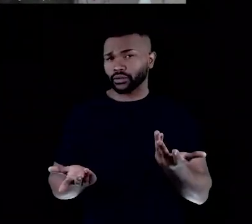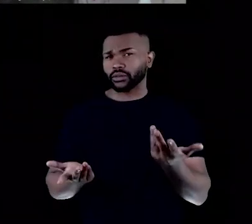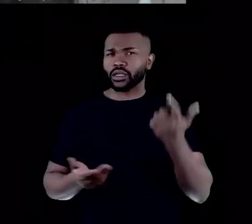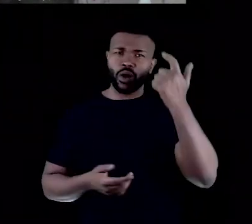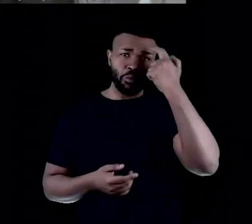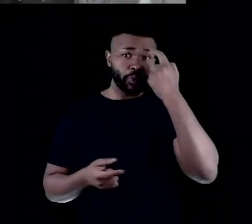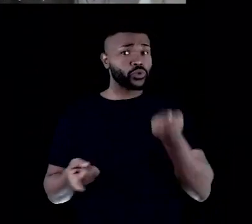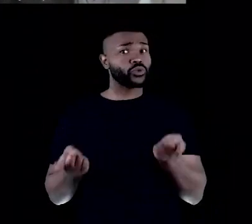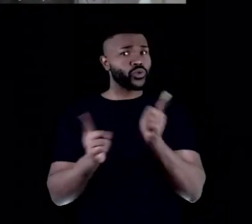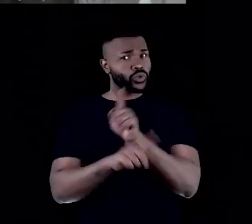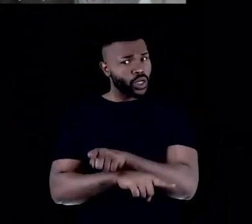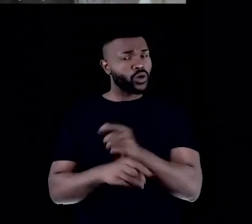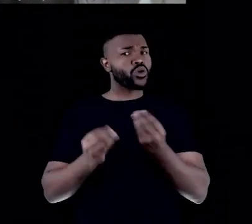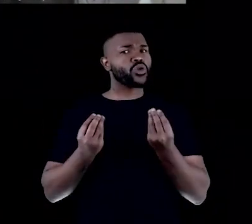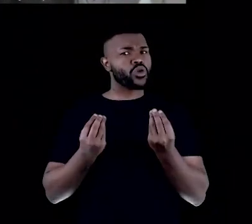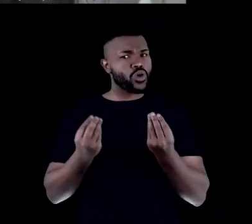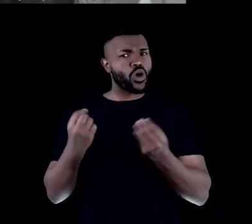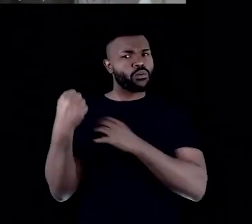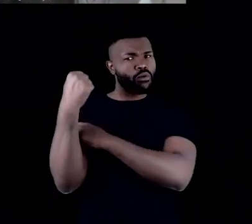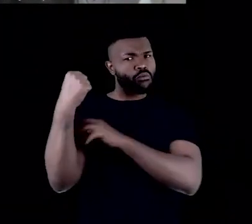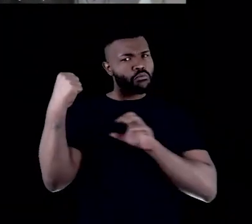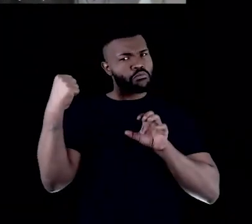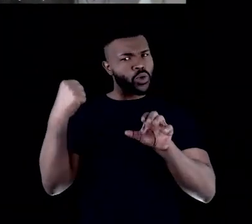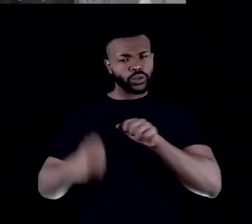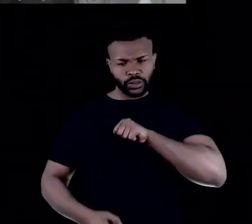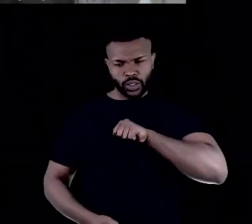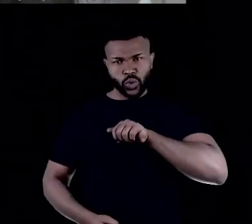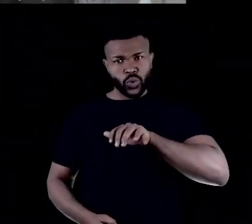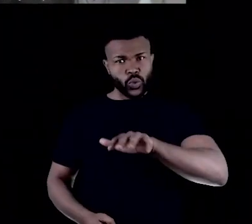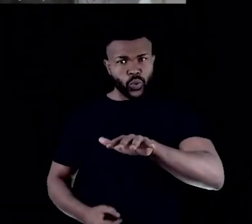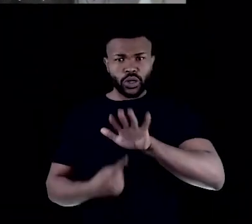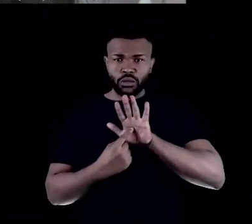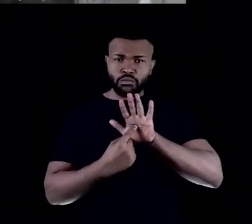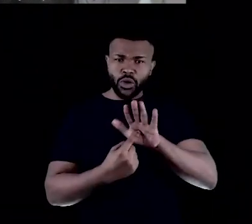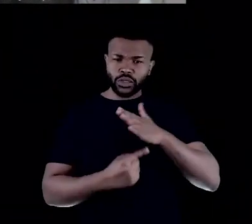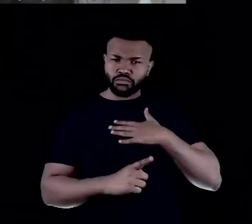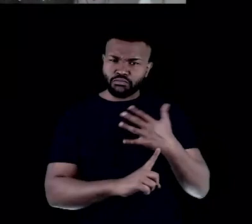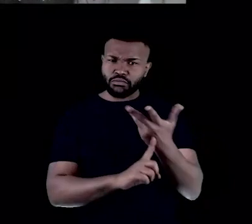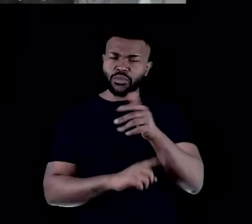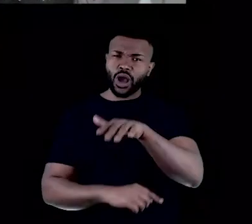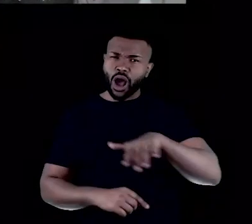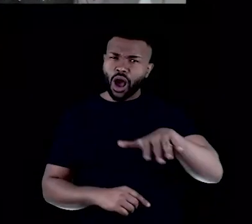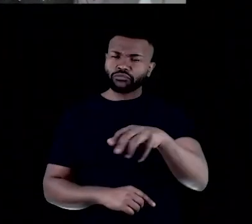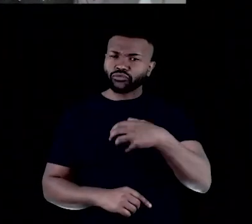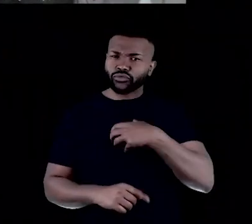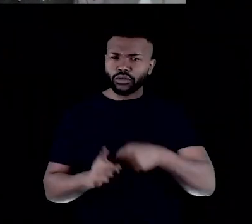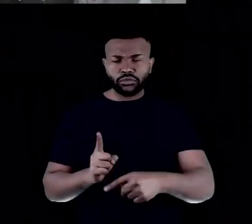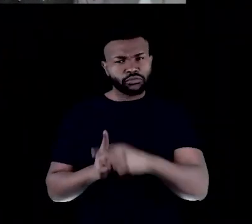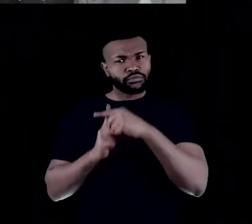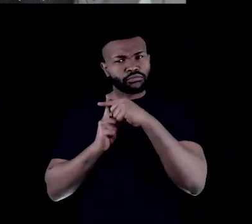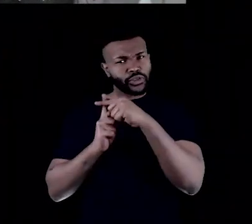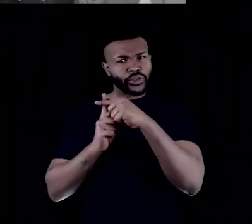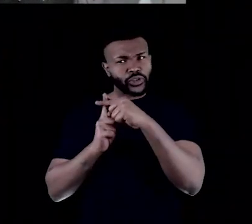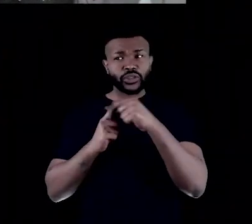Então, assim, eu penso o contrário, né? Como a potência de ser queer aparece na minha arte como uma coisa